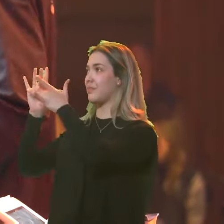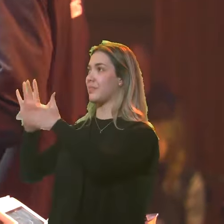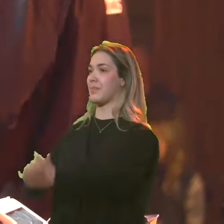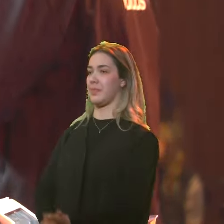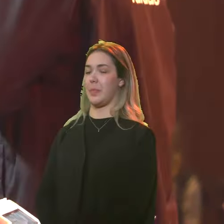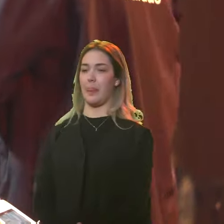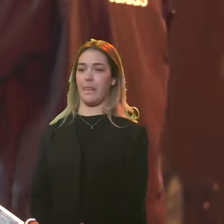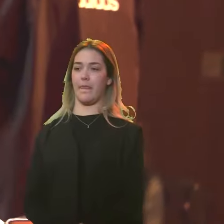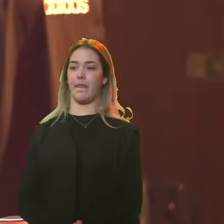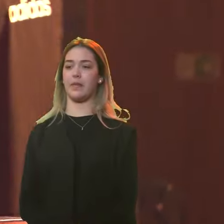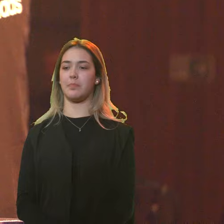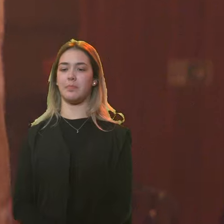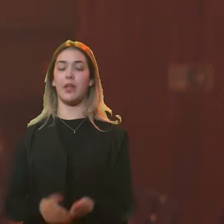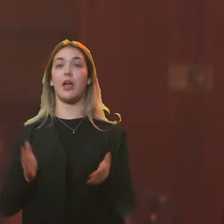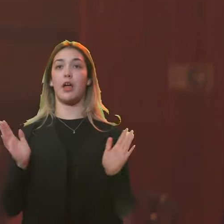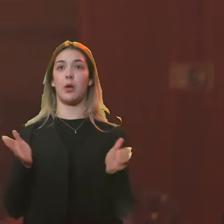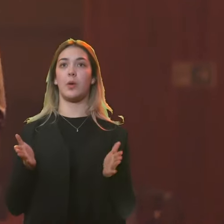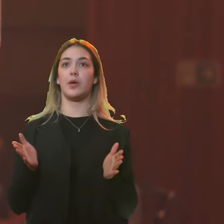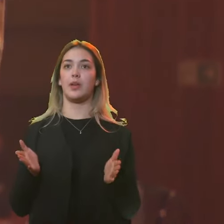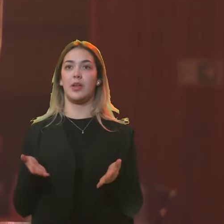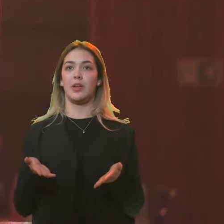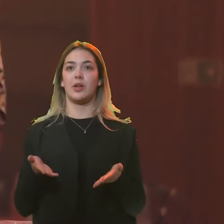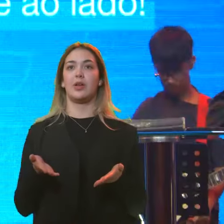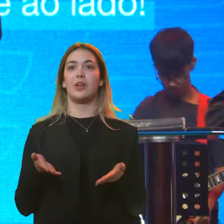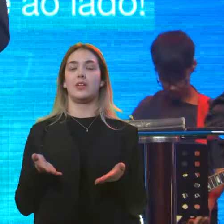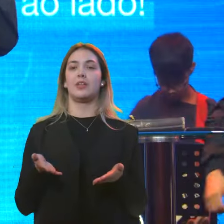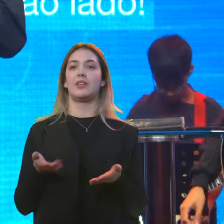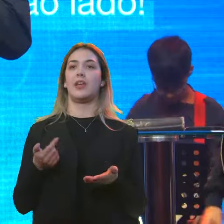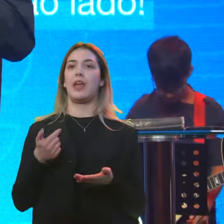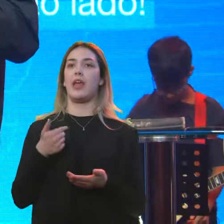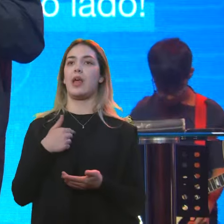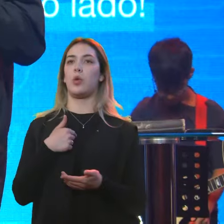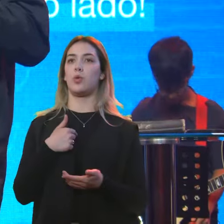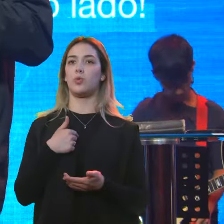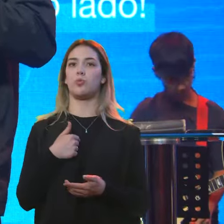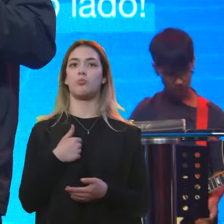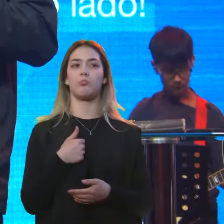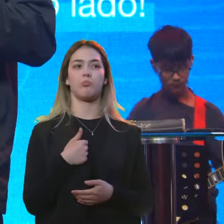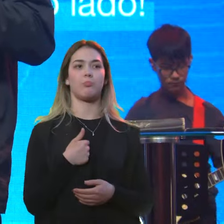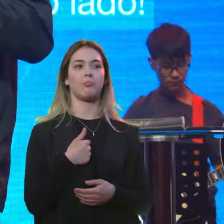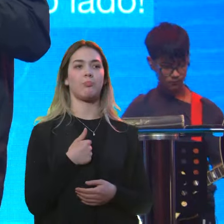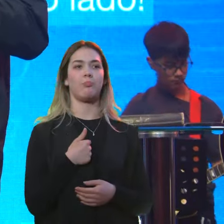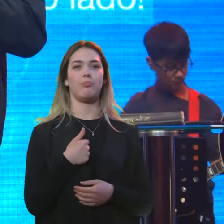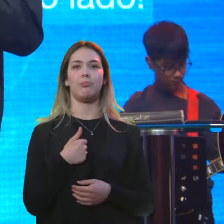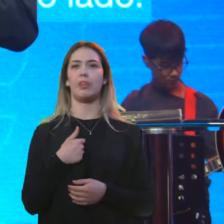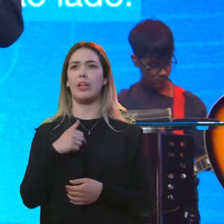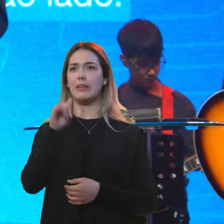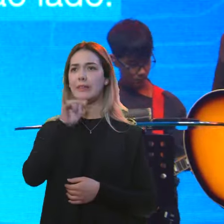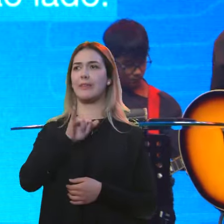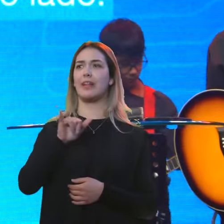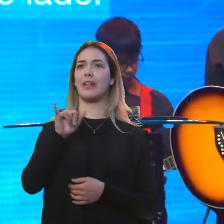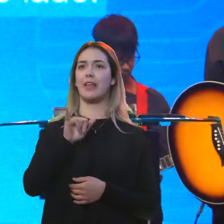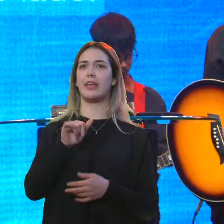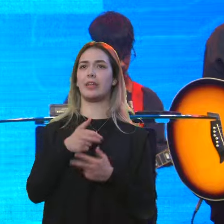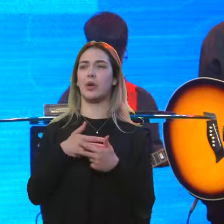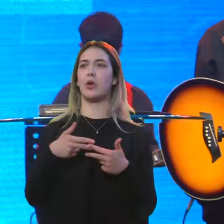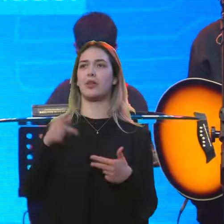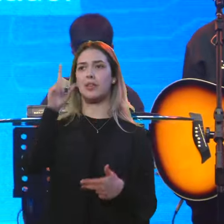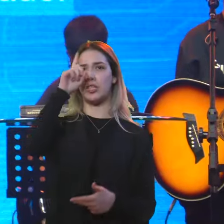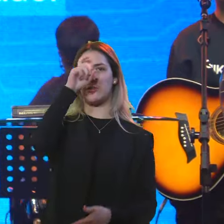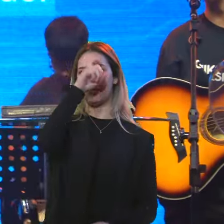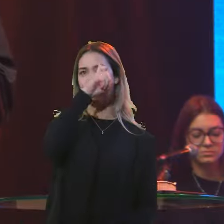que eu fui muito duro com vocês. Eu falei coisas fortes. Mas